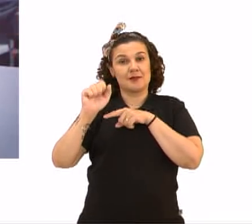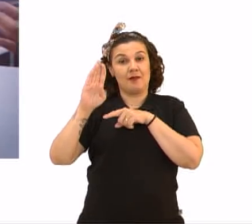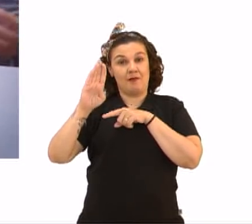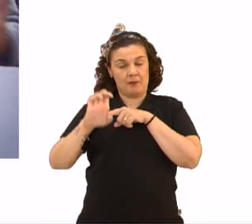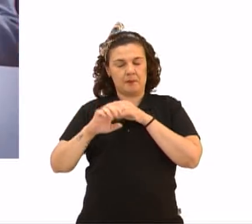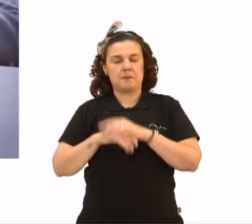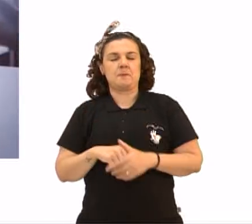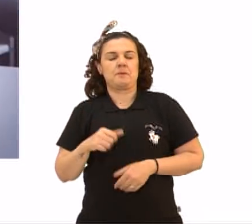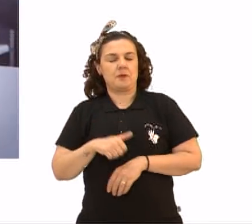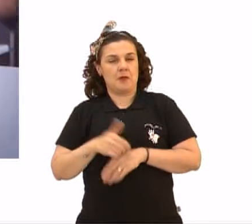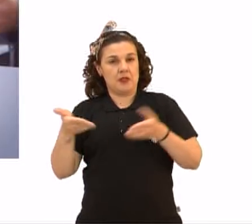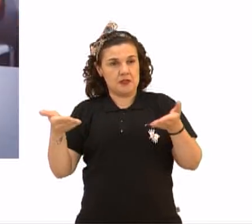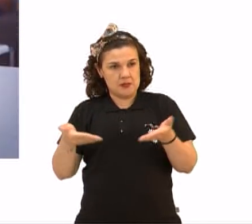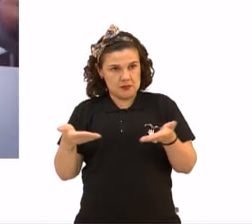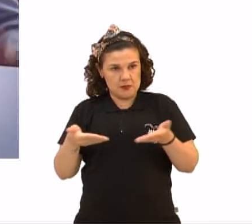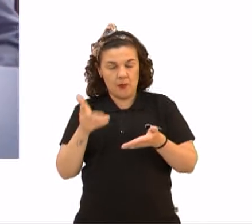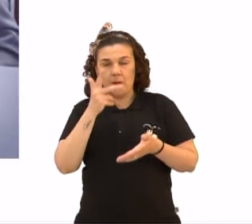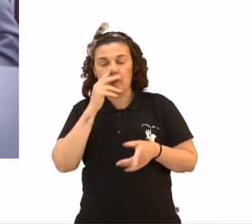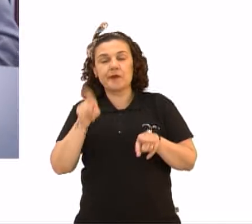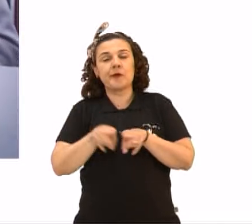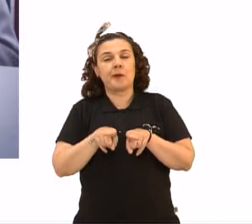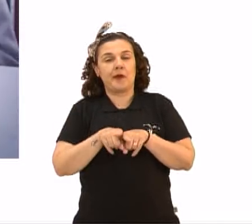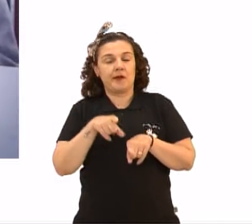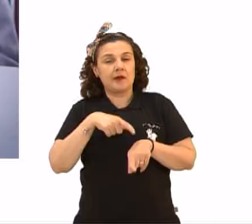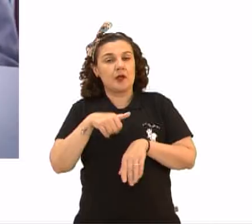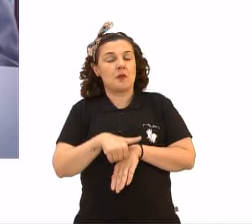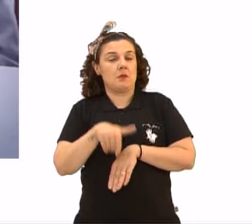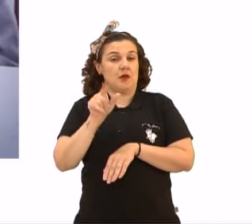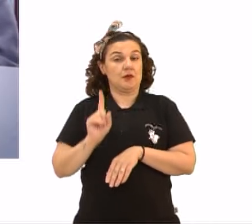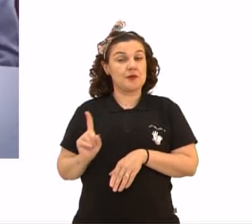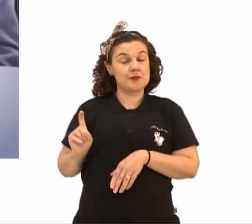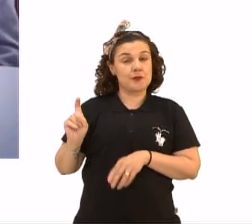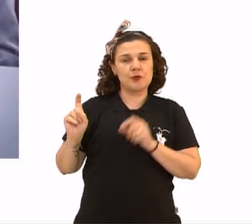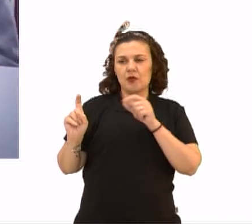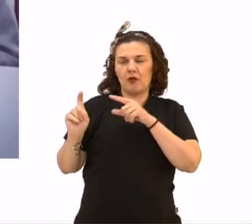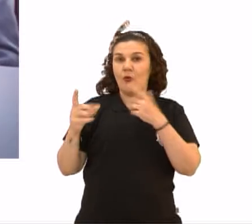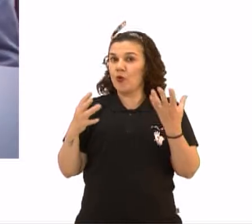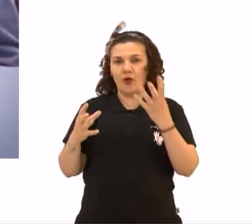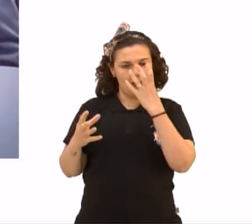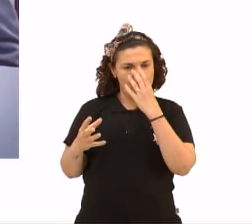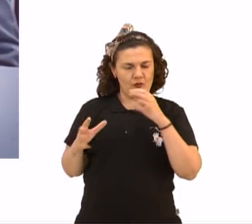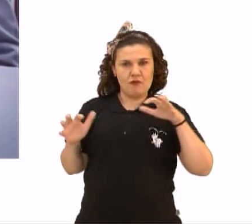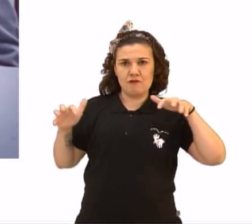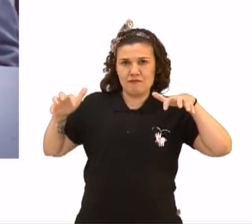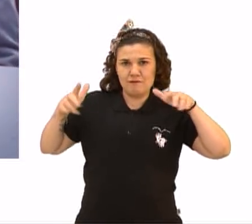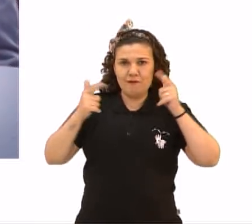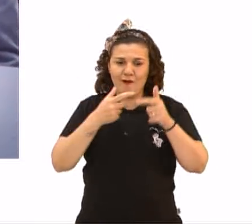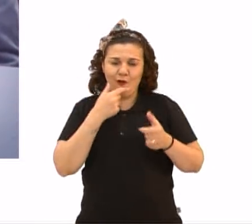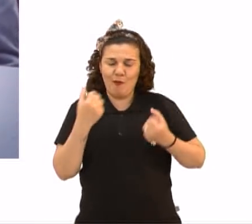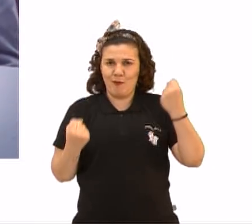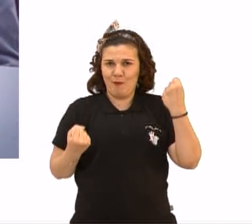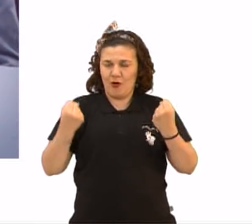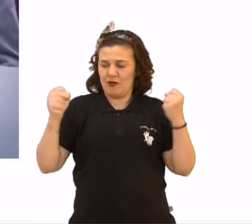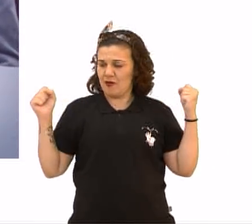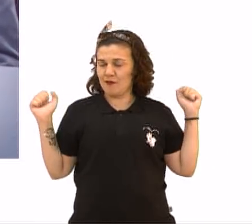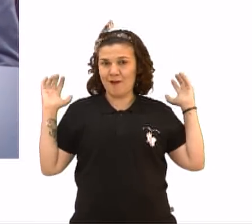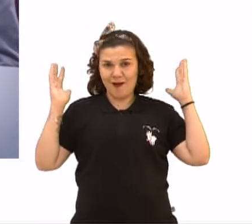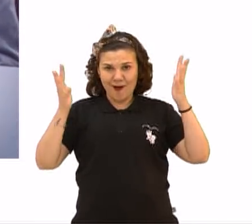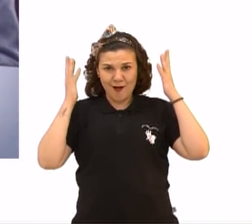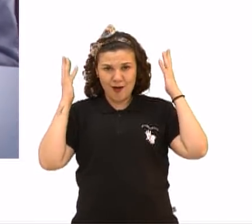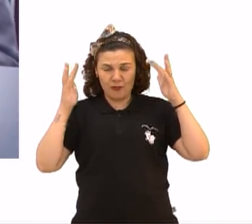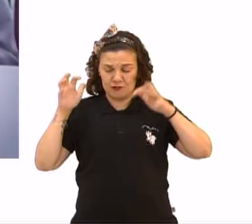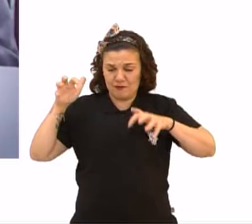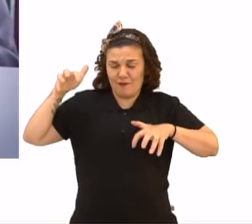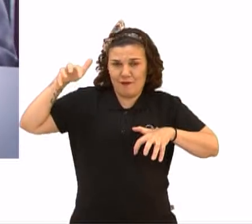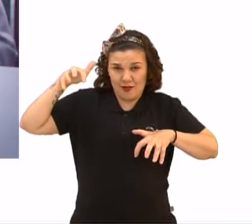Eu acho que as mais atuais também tem essa questão mais única dele, que é um lobisomem. É um caminhoneiro, assim, sabe? Lobisomem, assim.